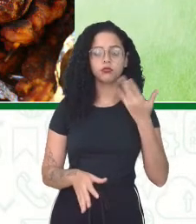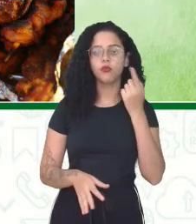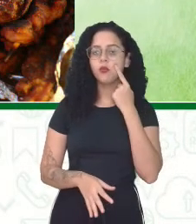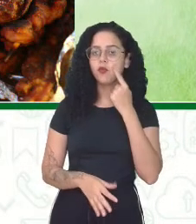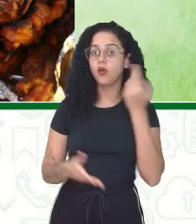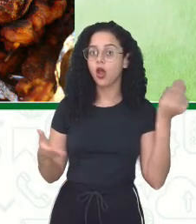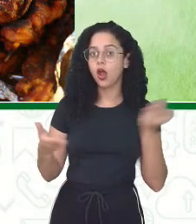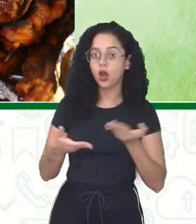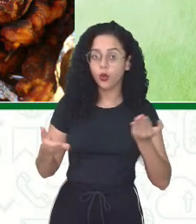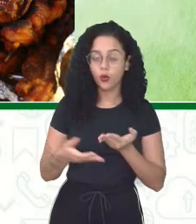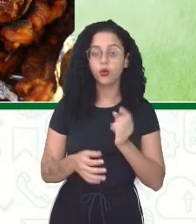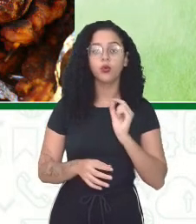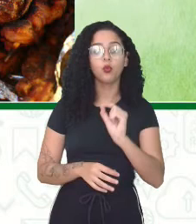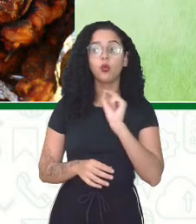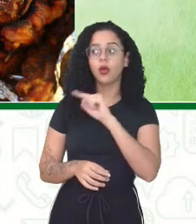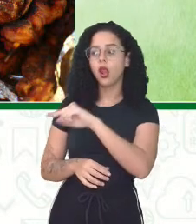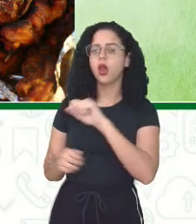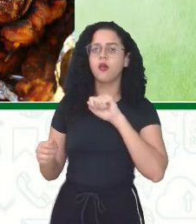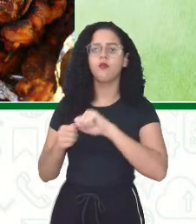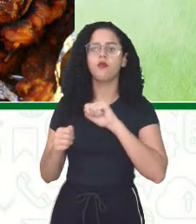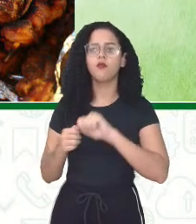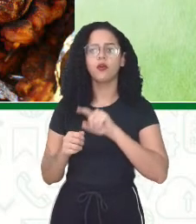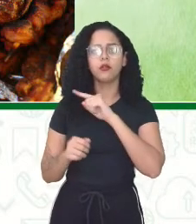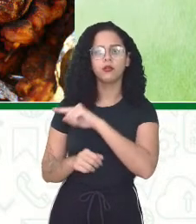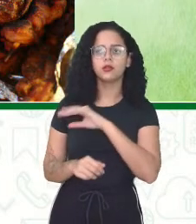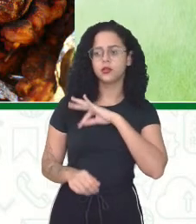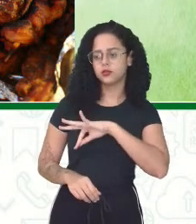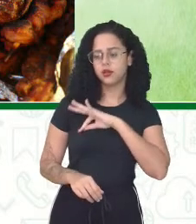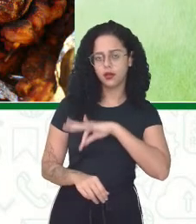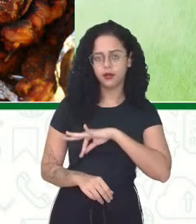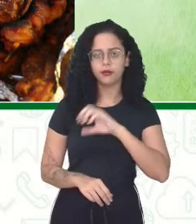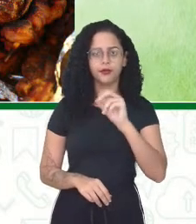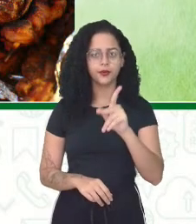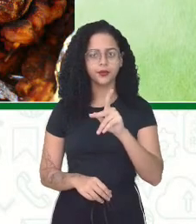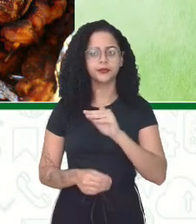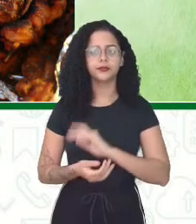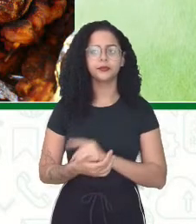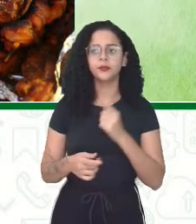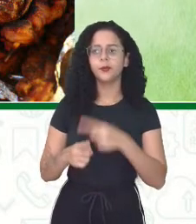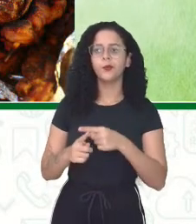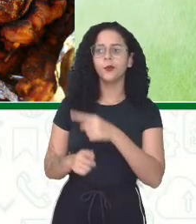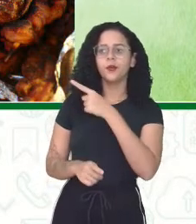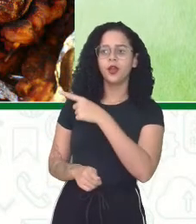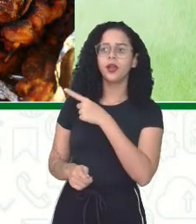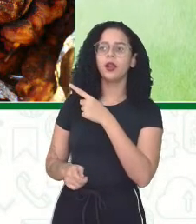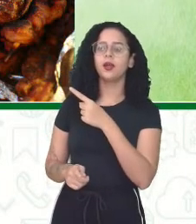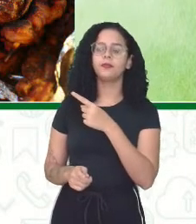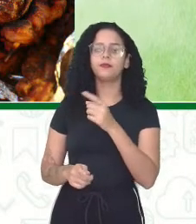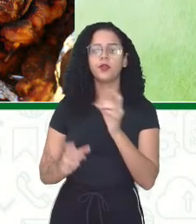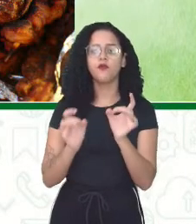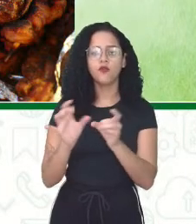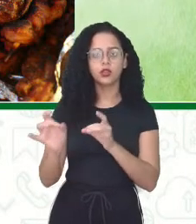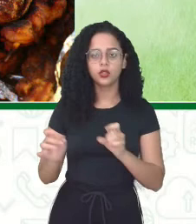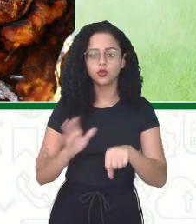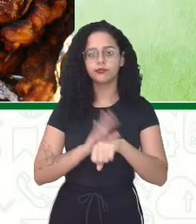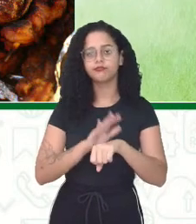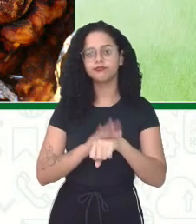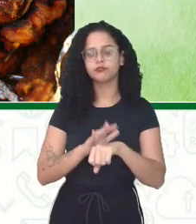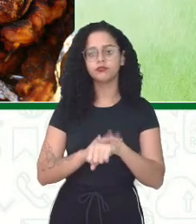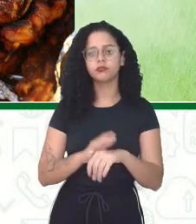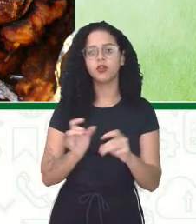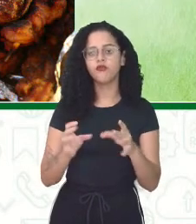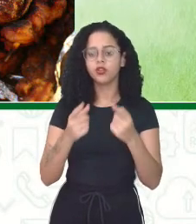que é que ela faz com esses 1.212, Porque ela é uma ambulante, que